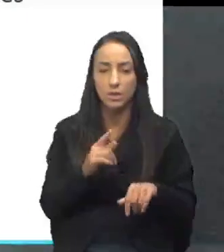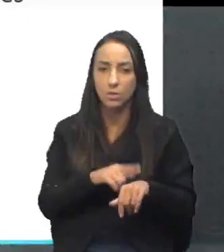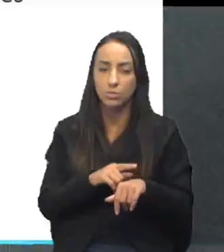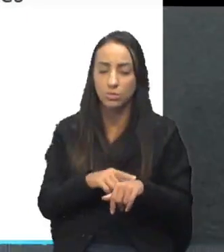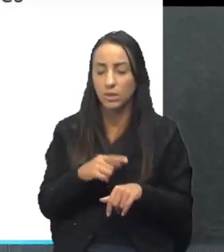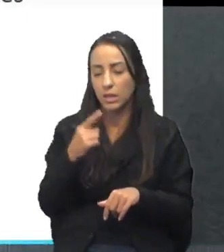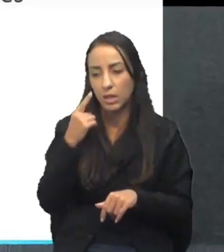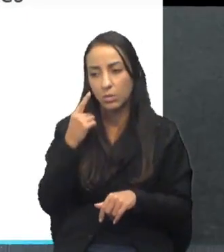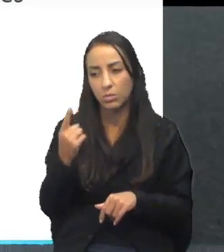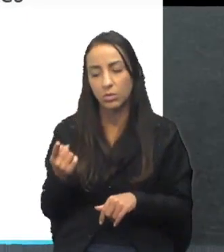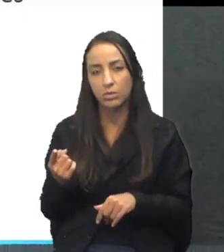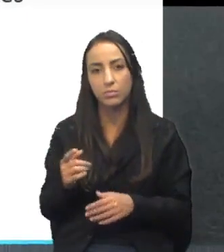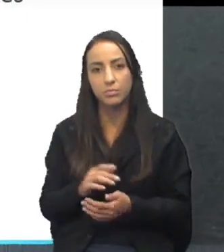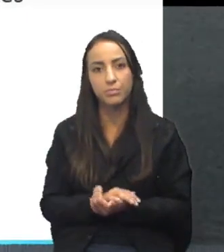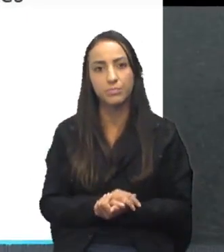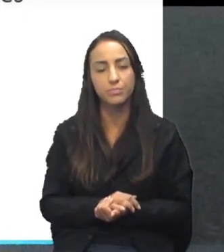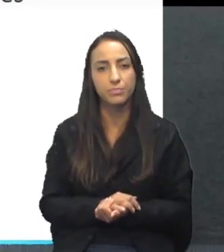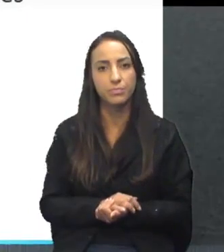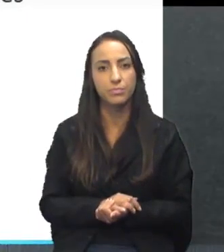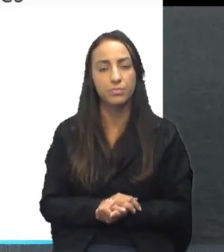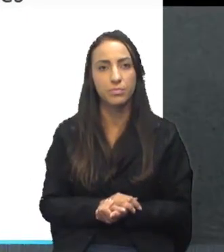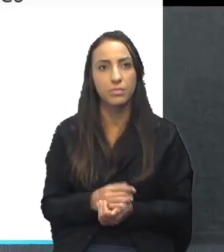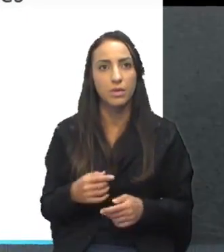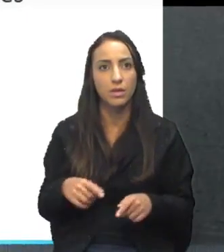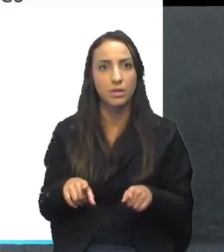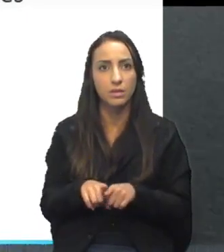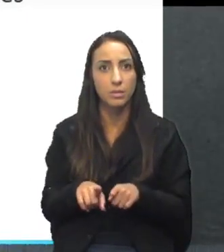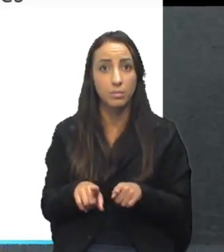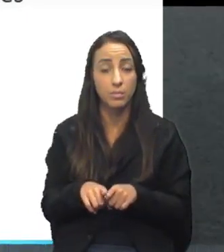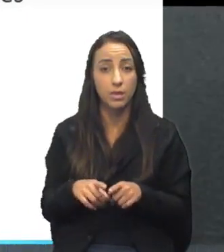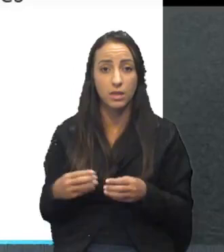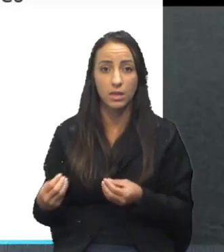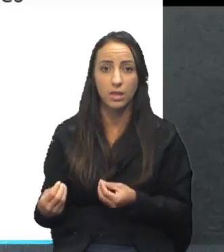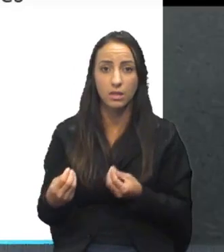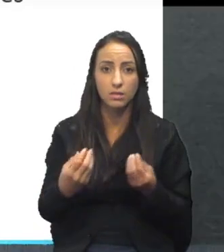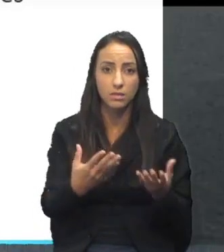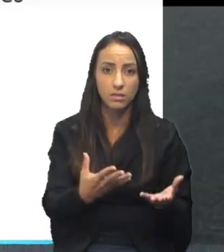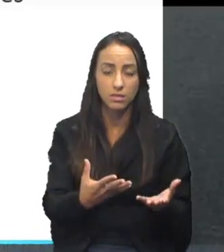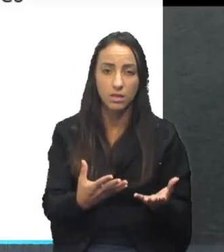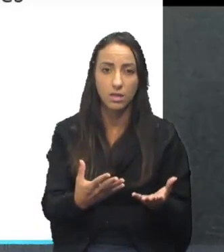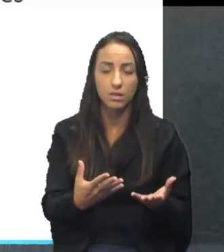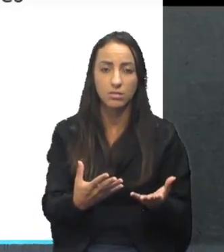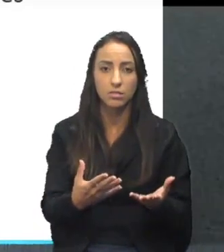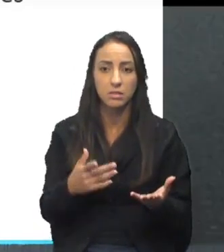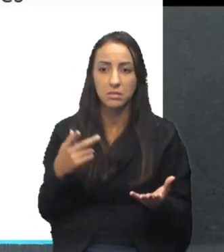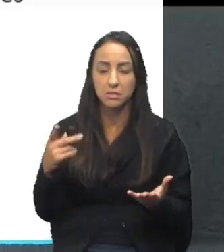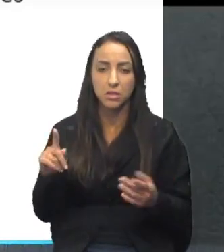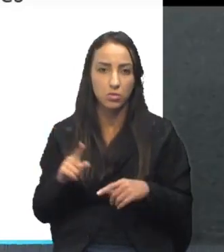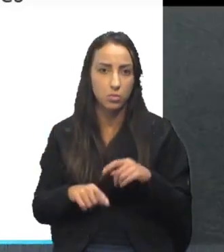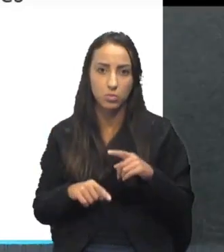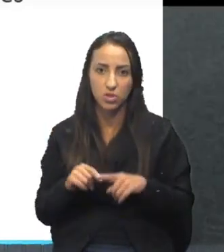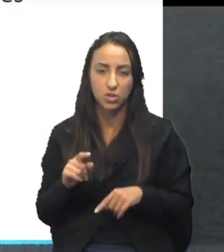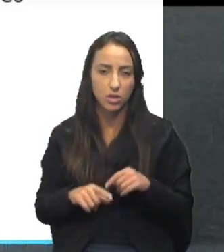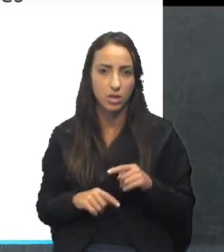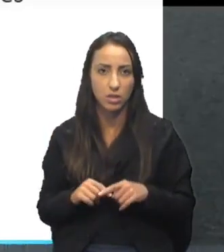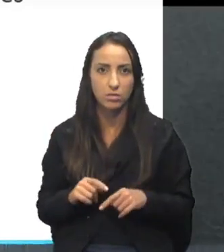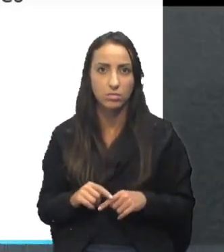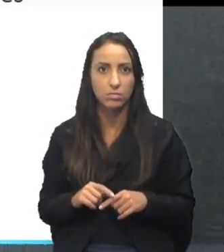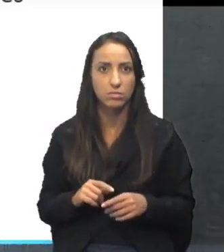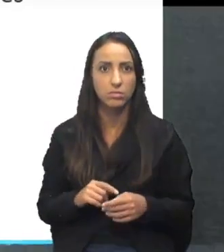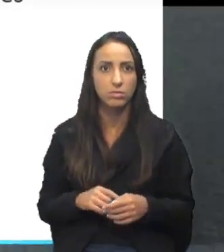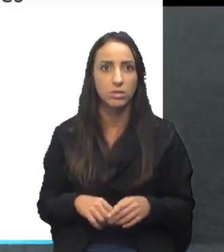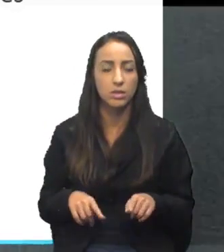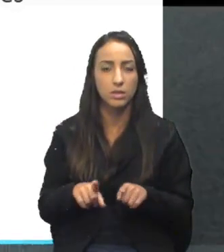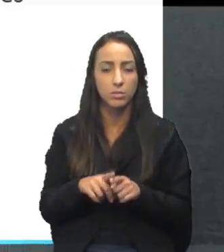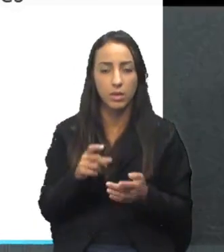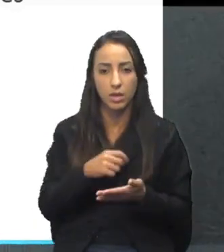foi a óbito. Além disso, deve entregar seus objetos pessoais direto aos familiares e realizar a anotação